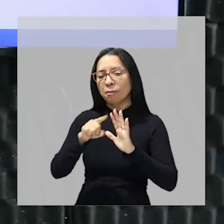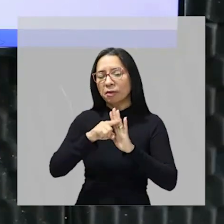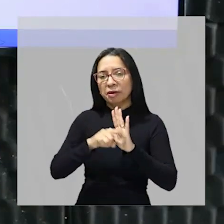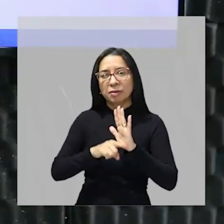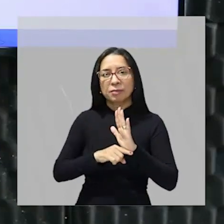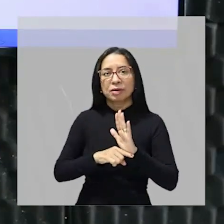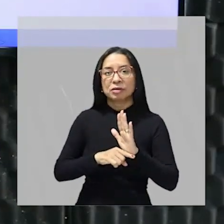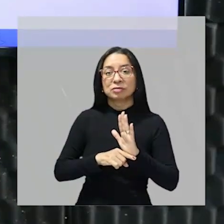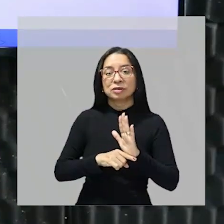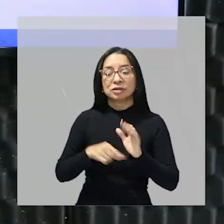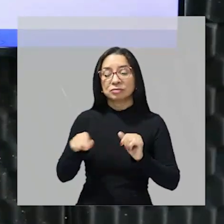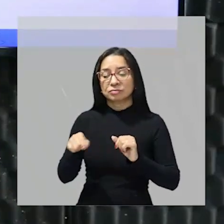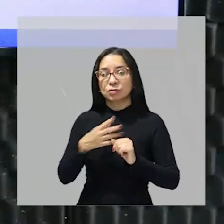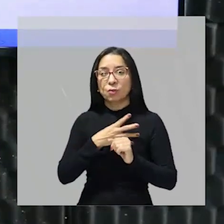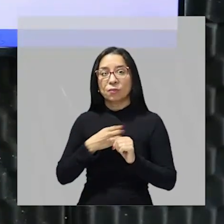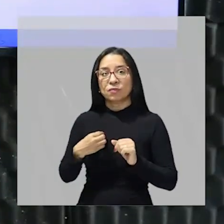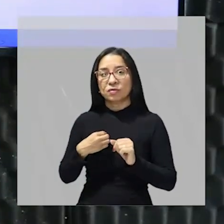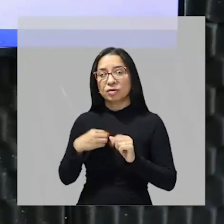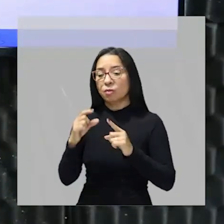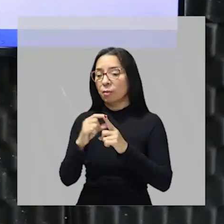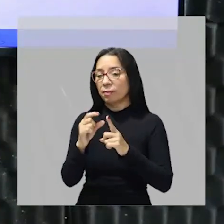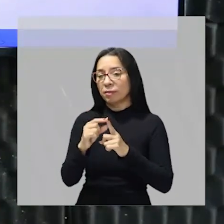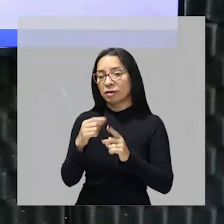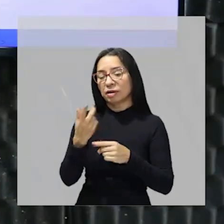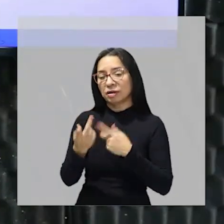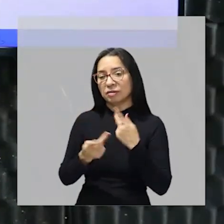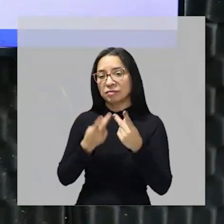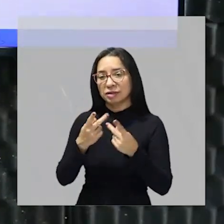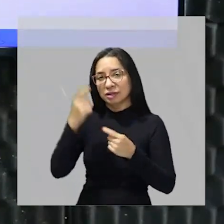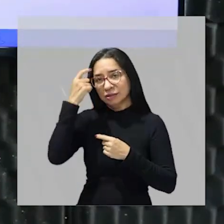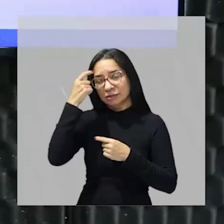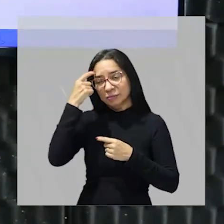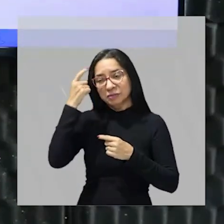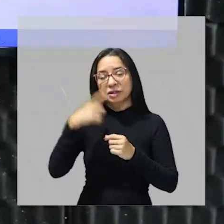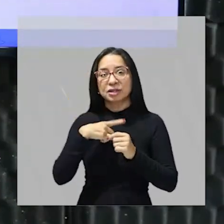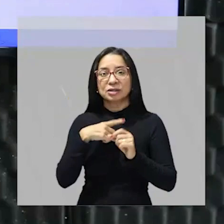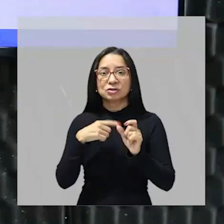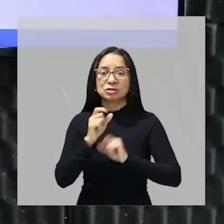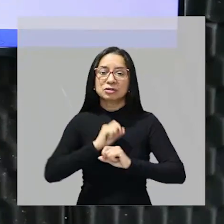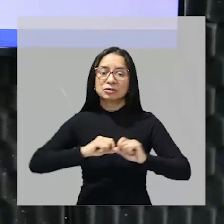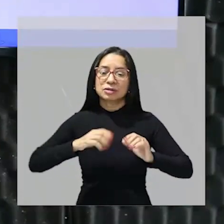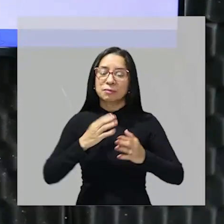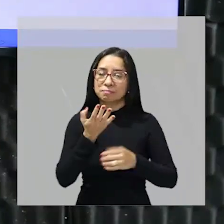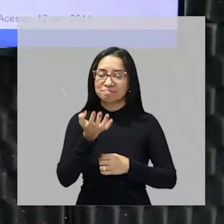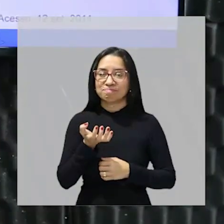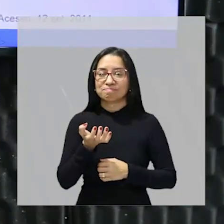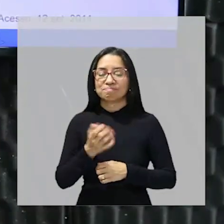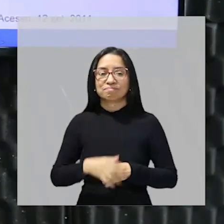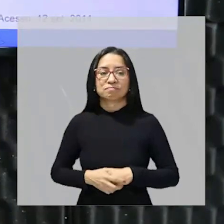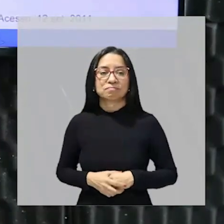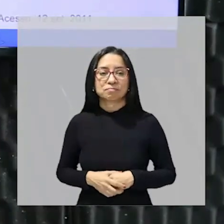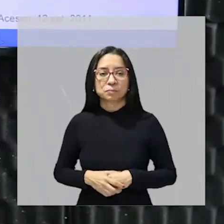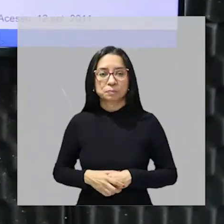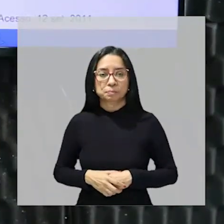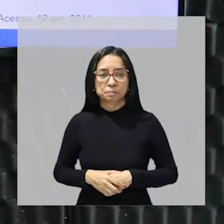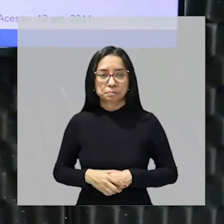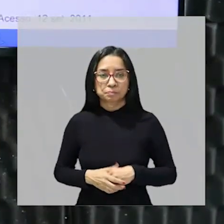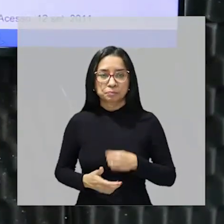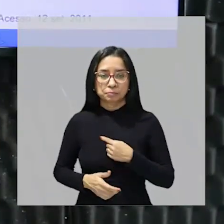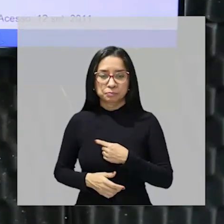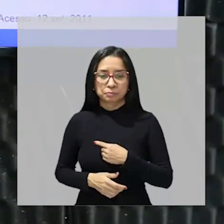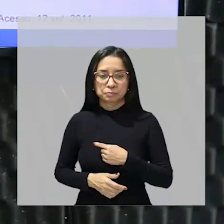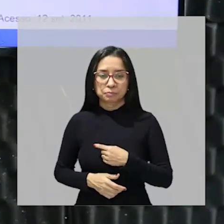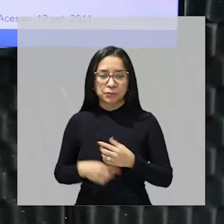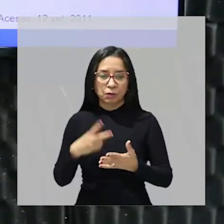uma luz, dá um caminho para que ele possa atingir aquilo que ele está querendo. São esses sinais de que ele fala no texto. E o